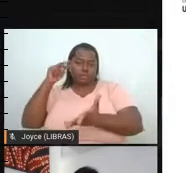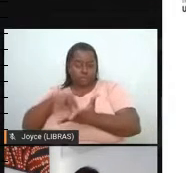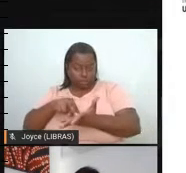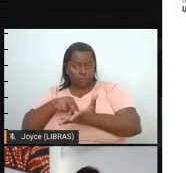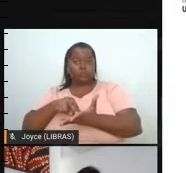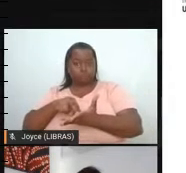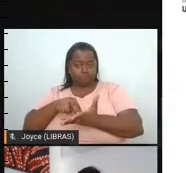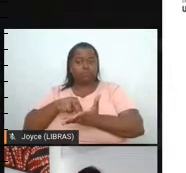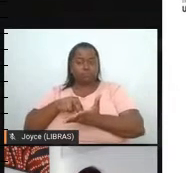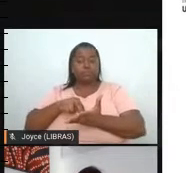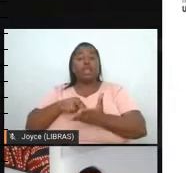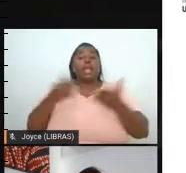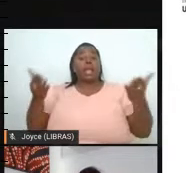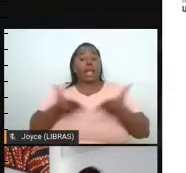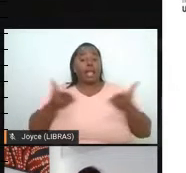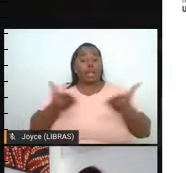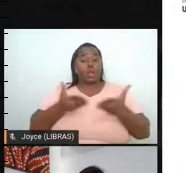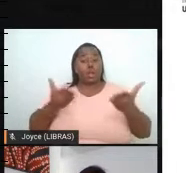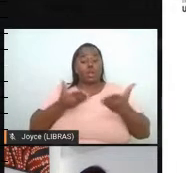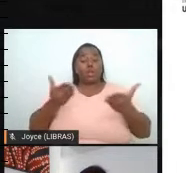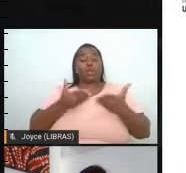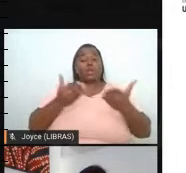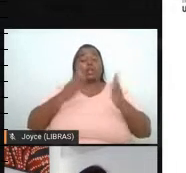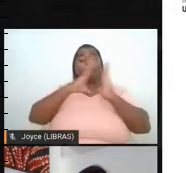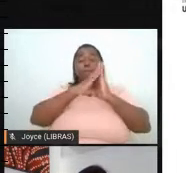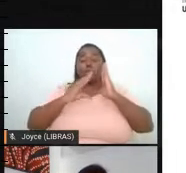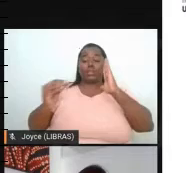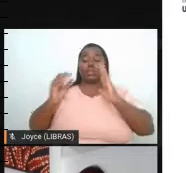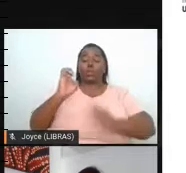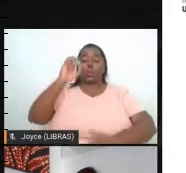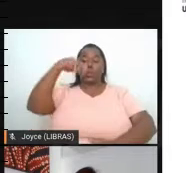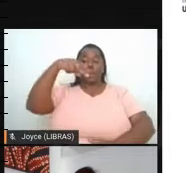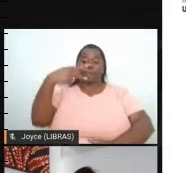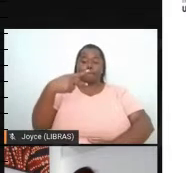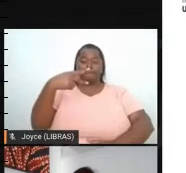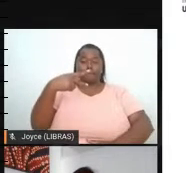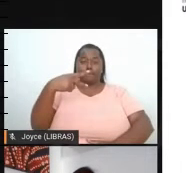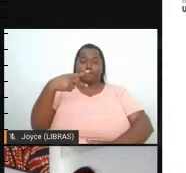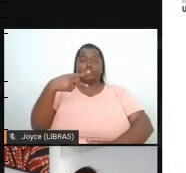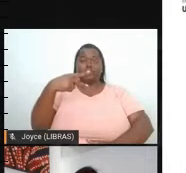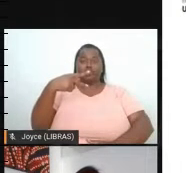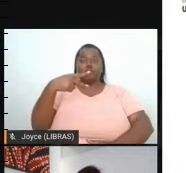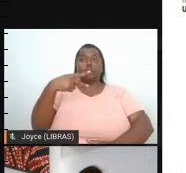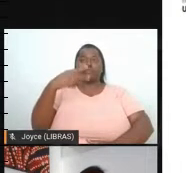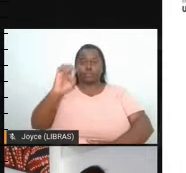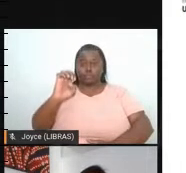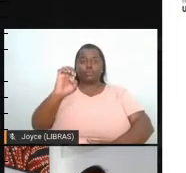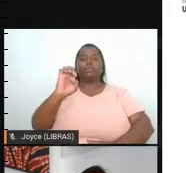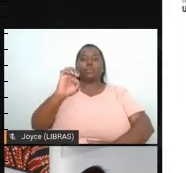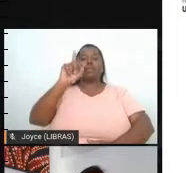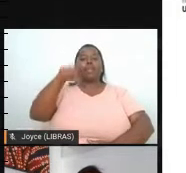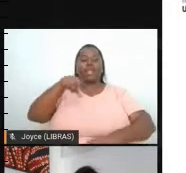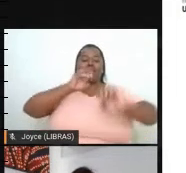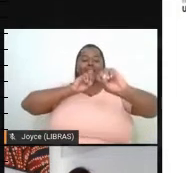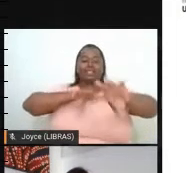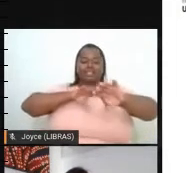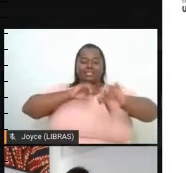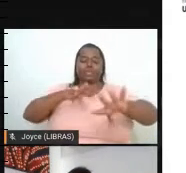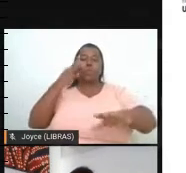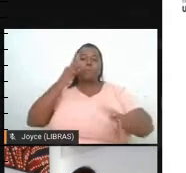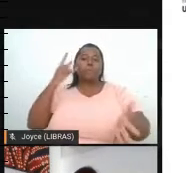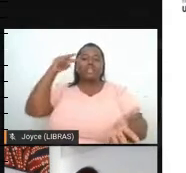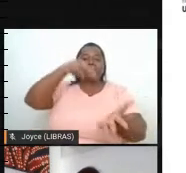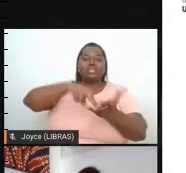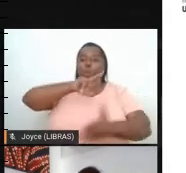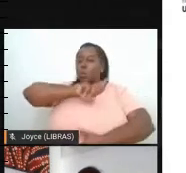passa agora para o modelo de EMP, né, que nós estamos adotando aqui essa sigla dentro da UFSCar, que é o ensino não presencial